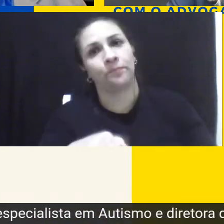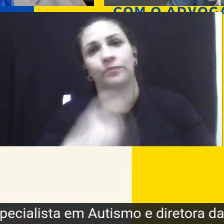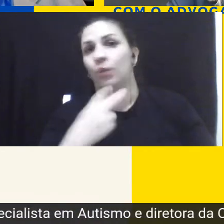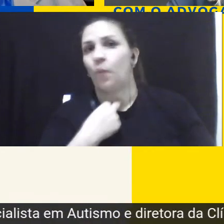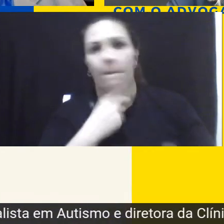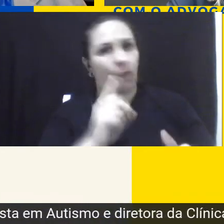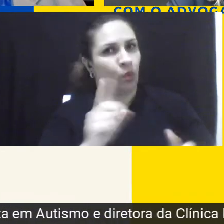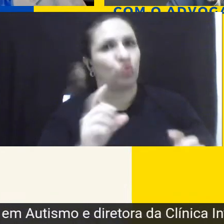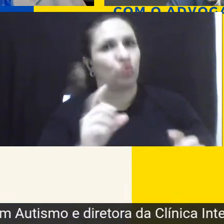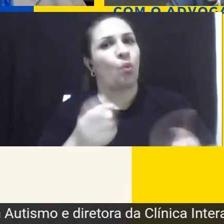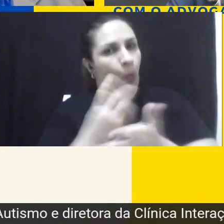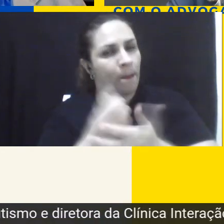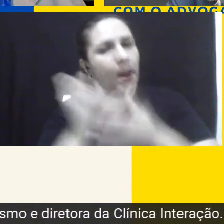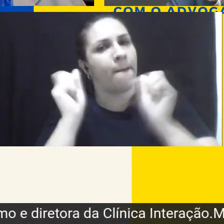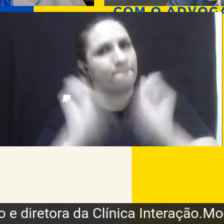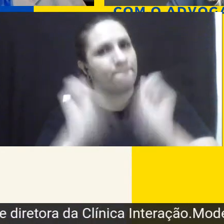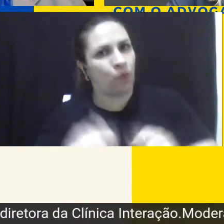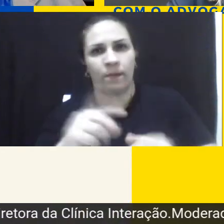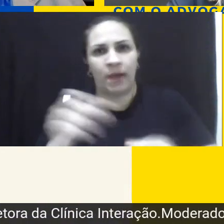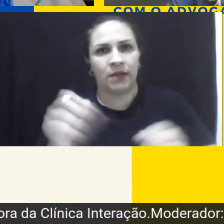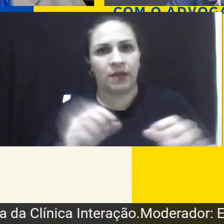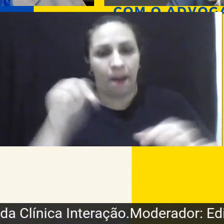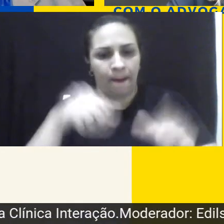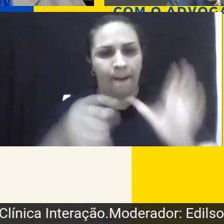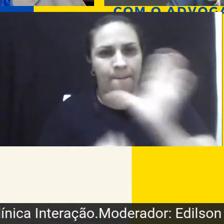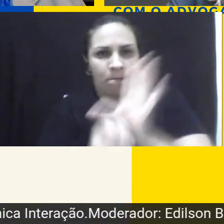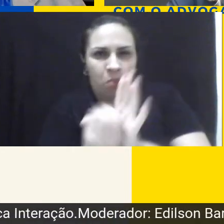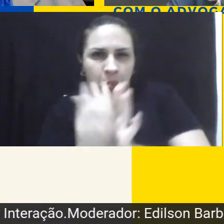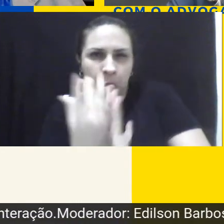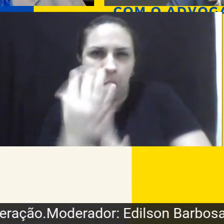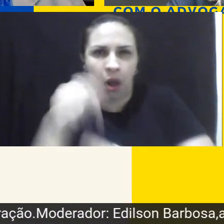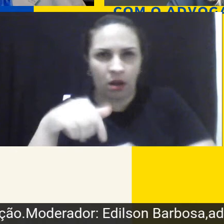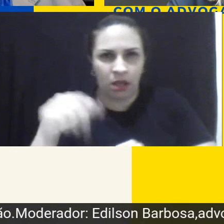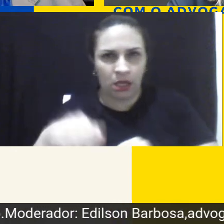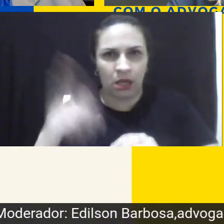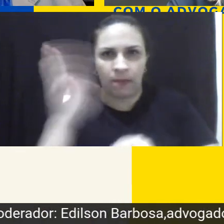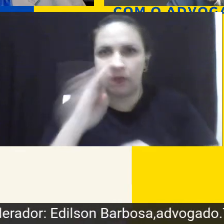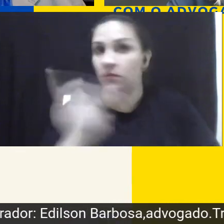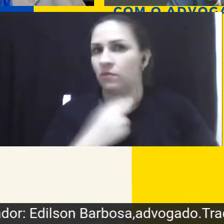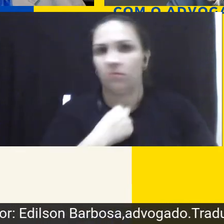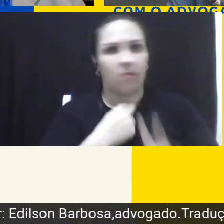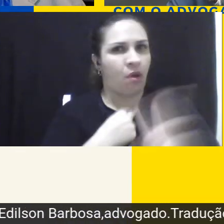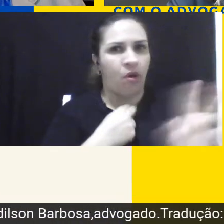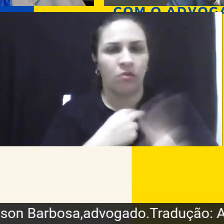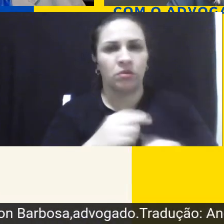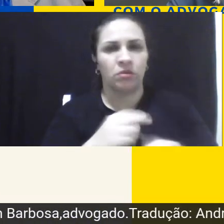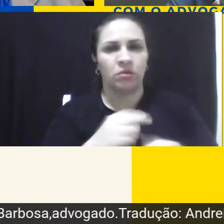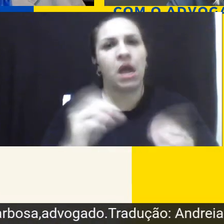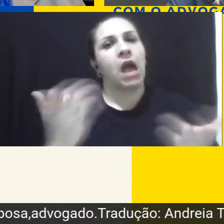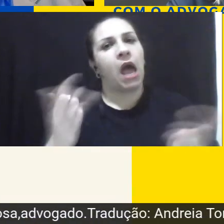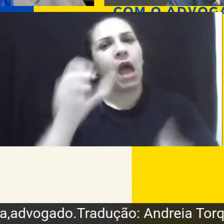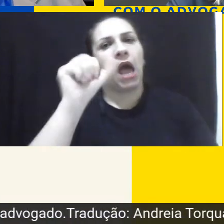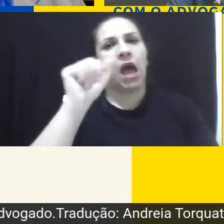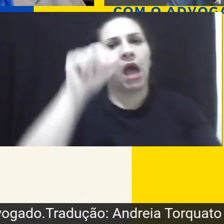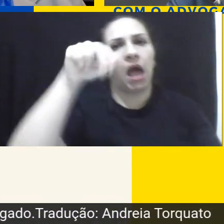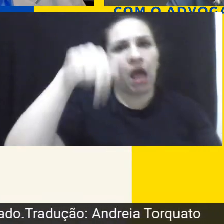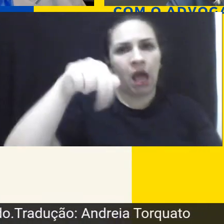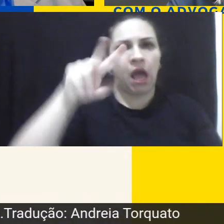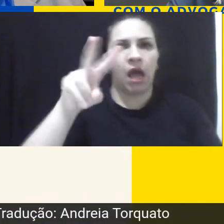pode. A Anvisa autorizou a importação, né? Se autorizou